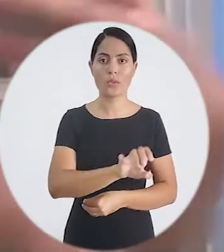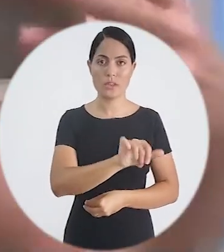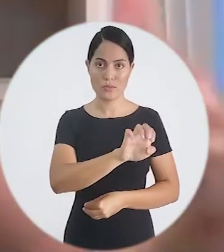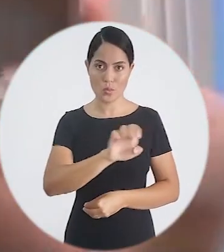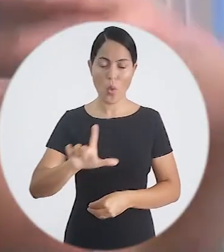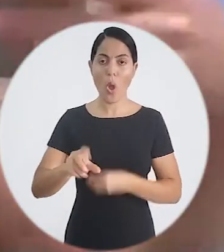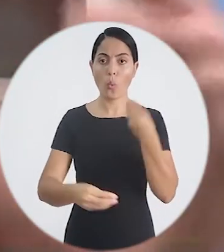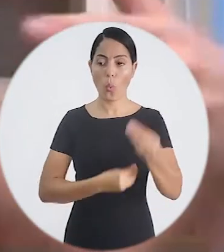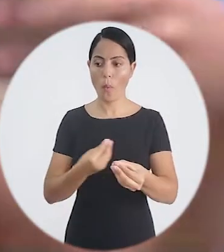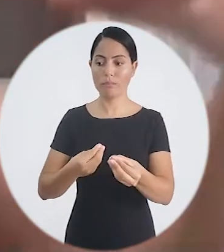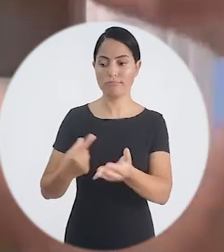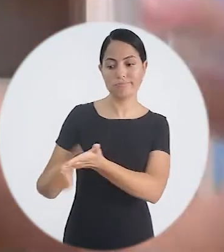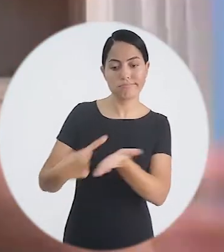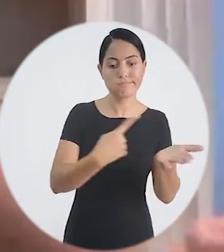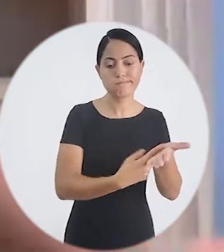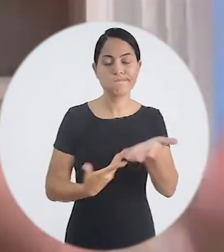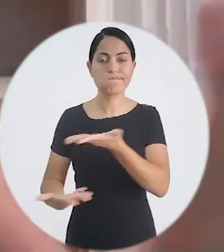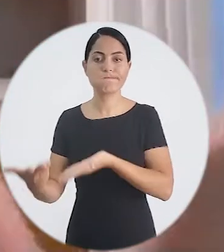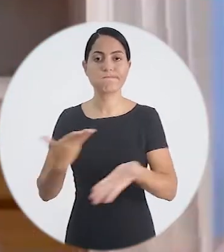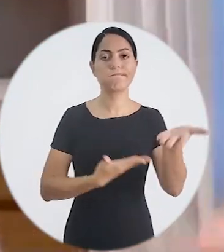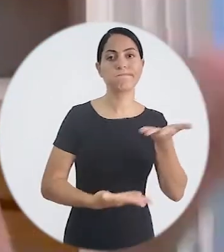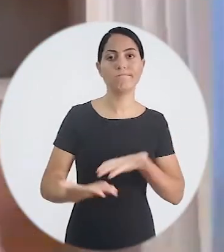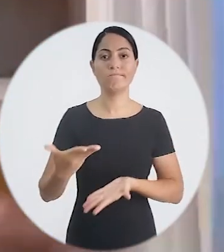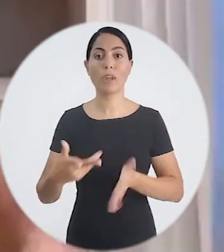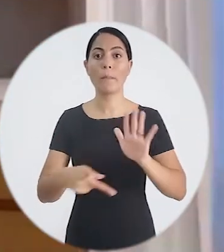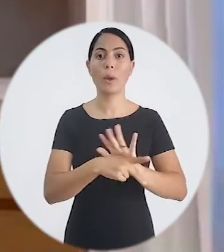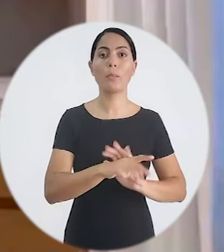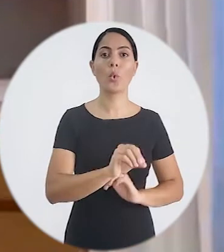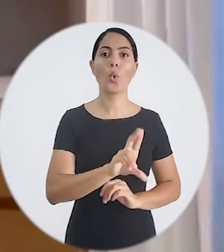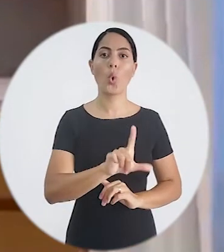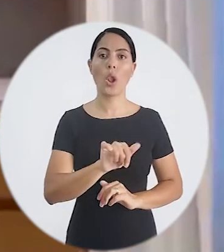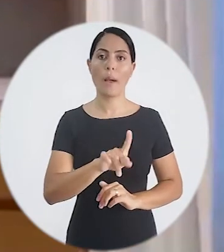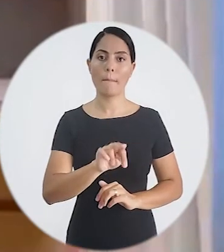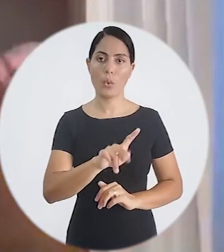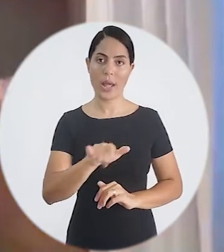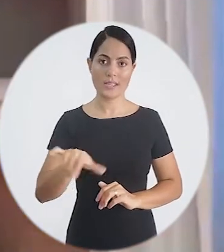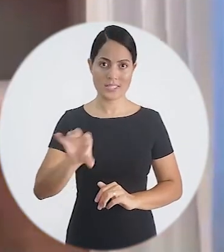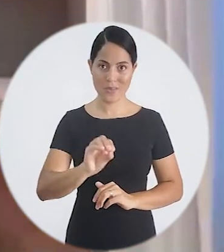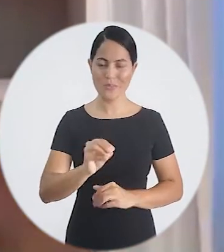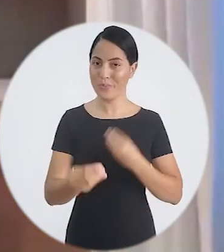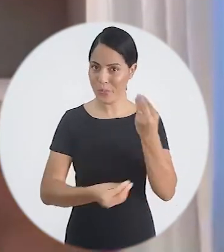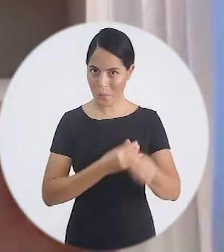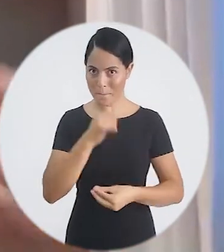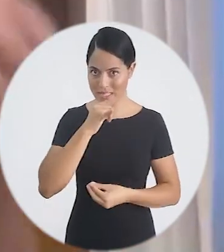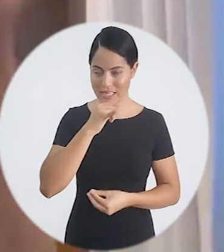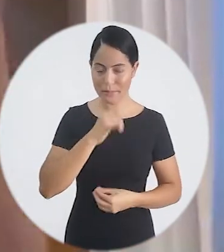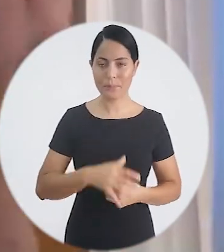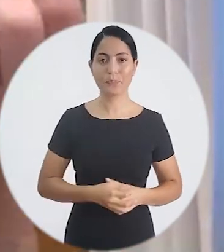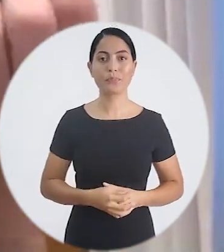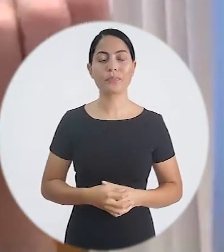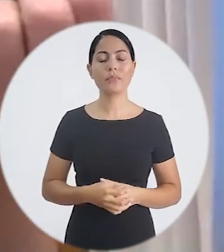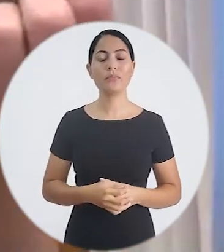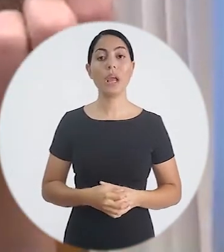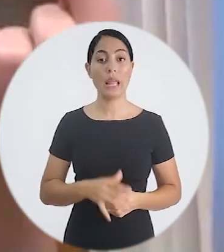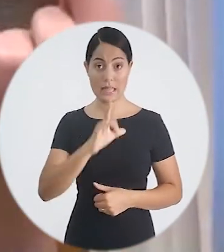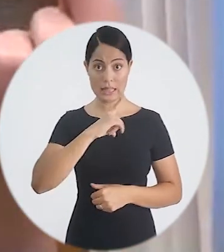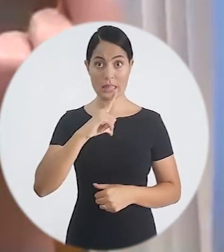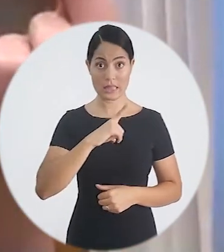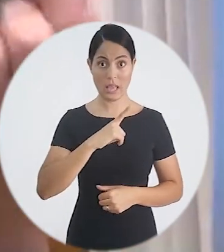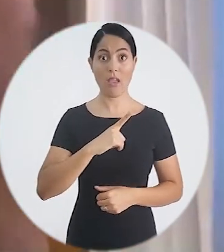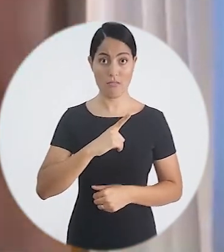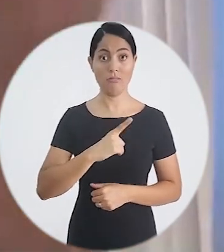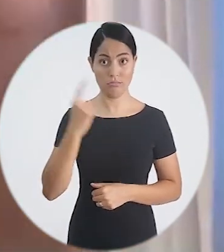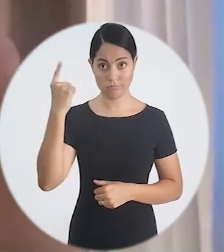nesses procedimentos que têm natureza colaborativa, como a mediação, por exemplo, o que acontece é que os